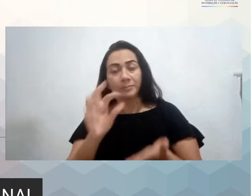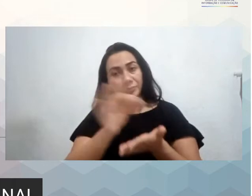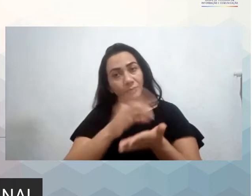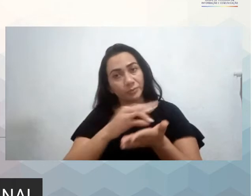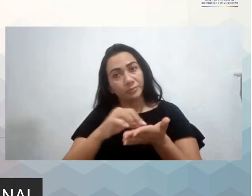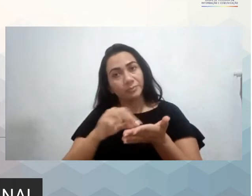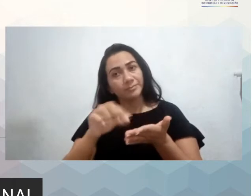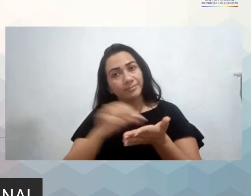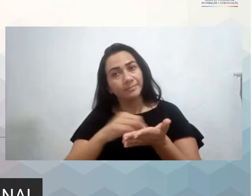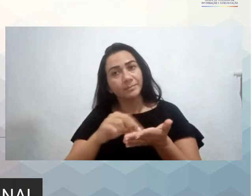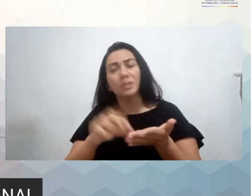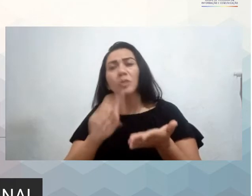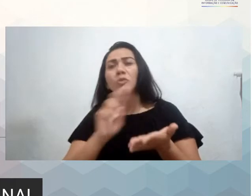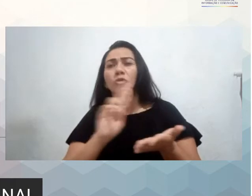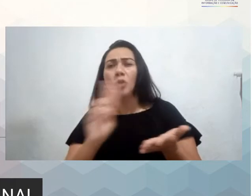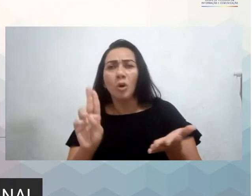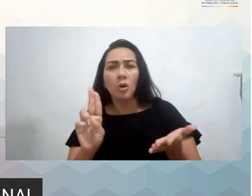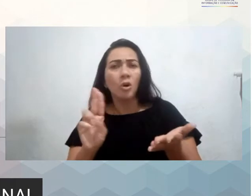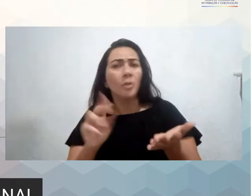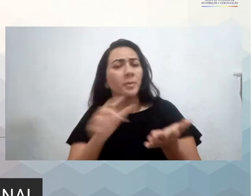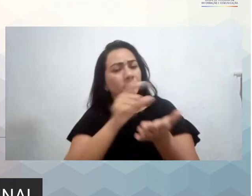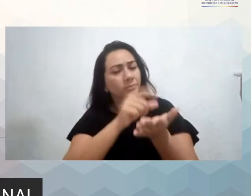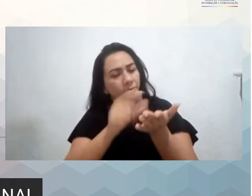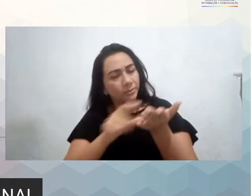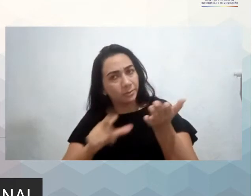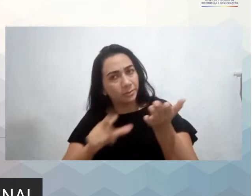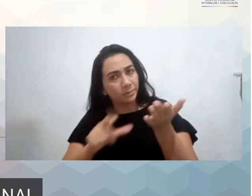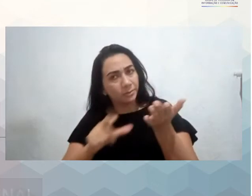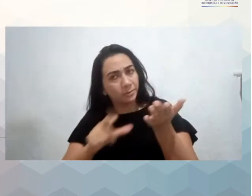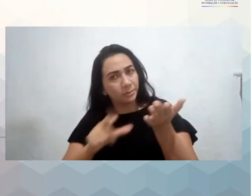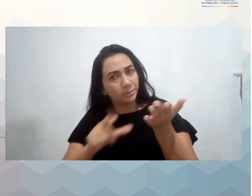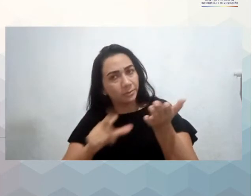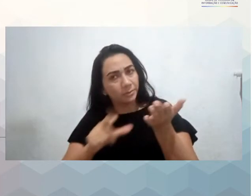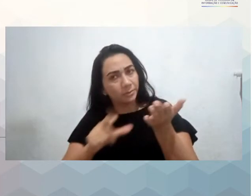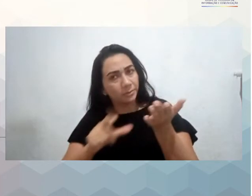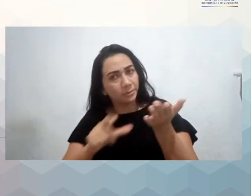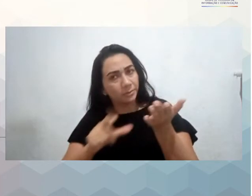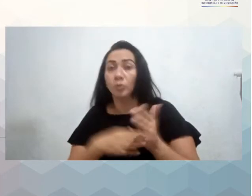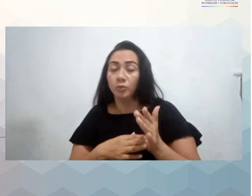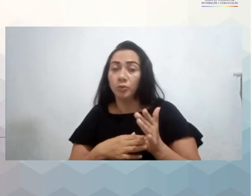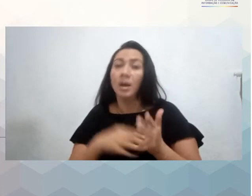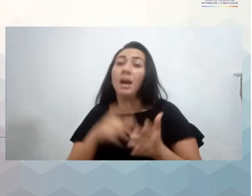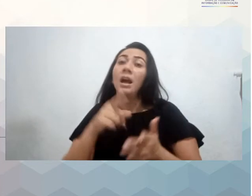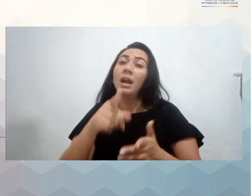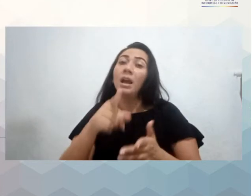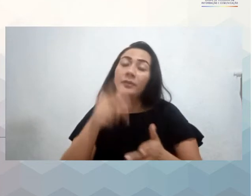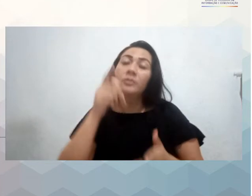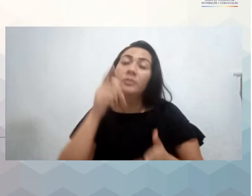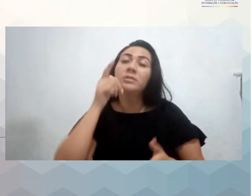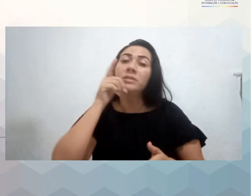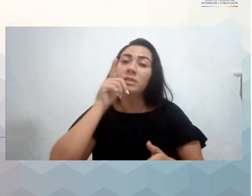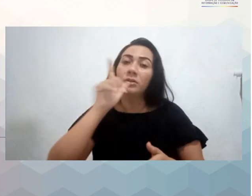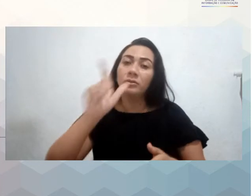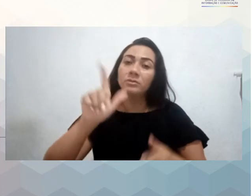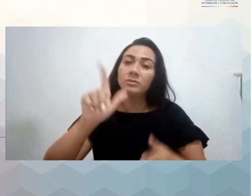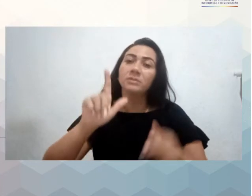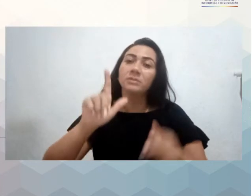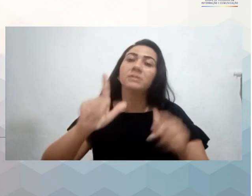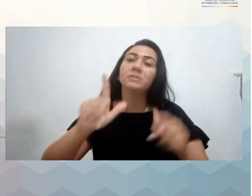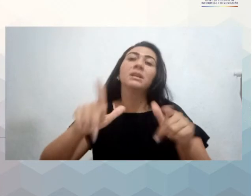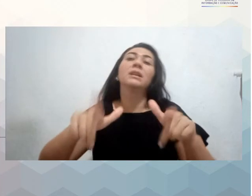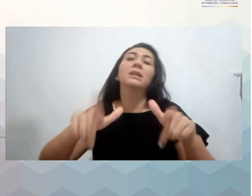ter garantido o teu certificado. Se por alguma razão você não conseguir acessar o